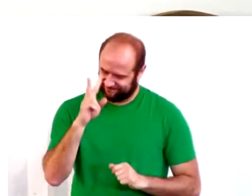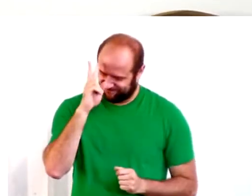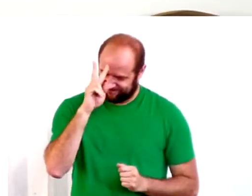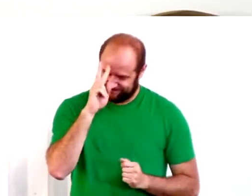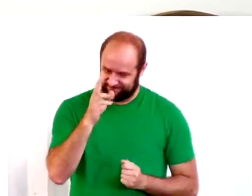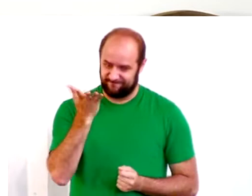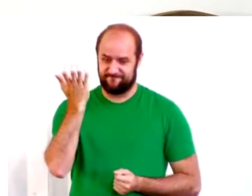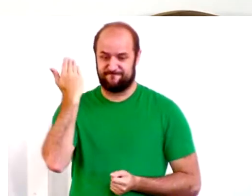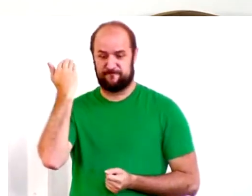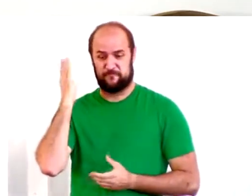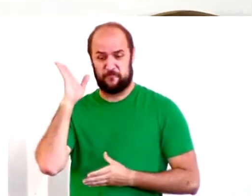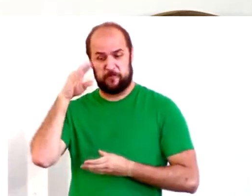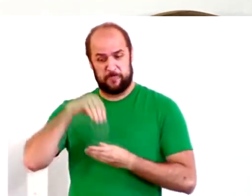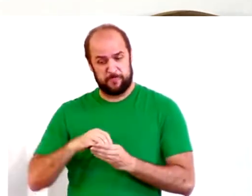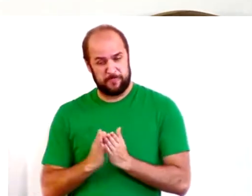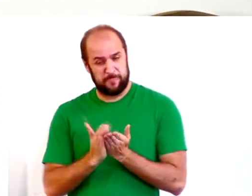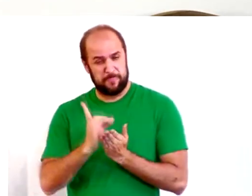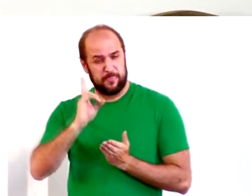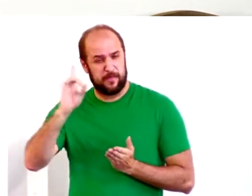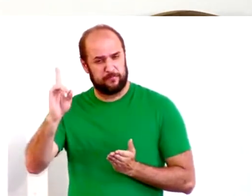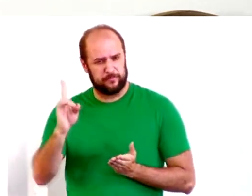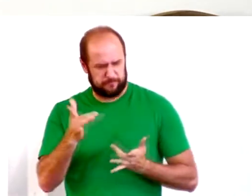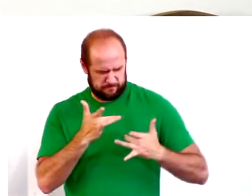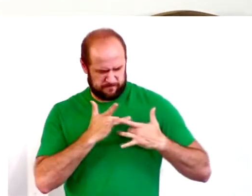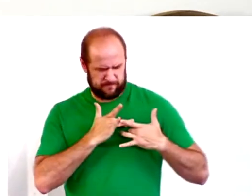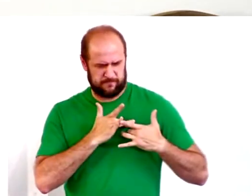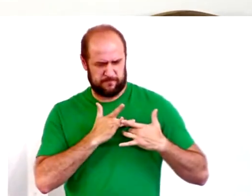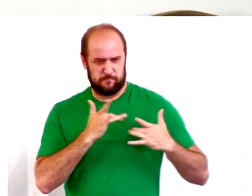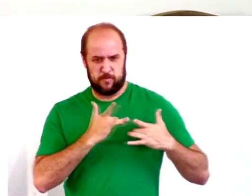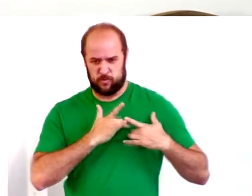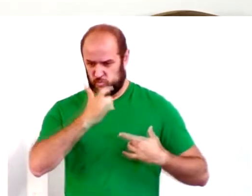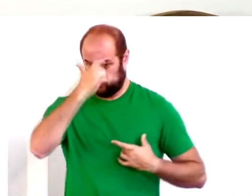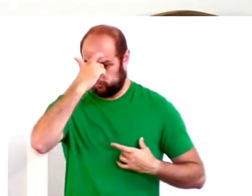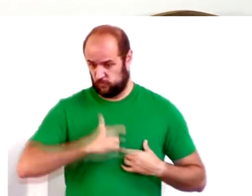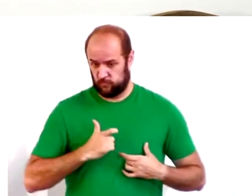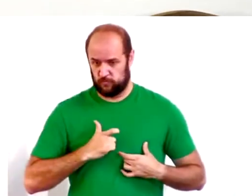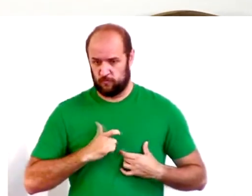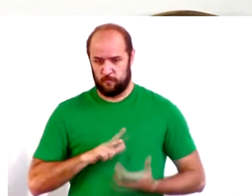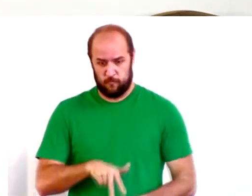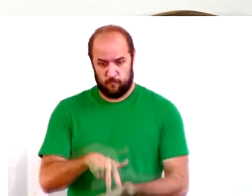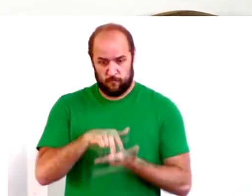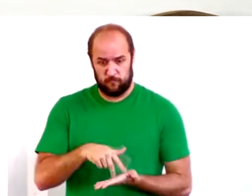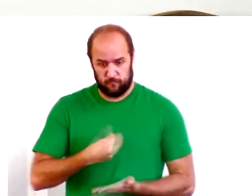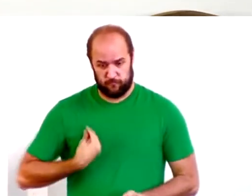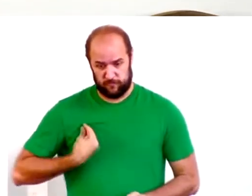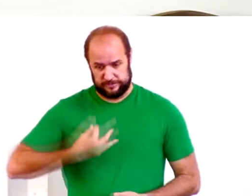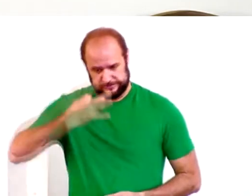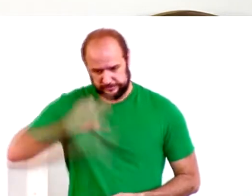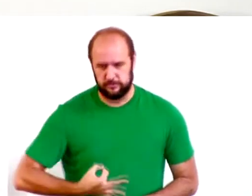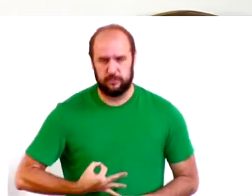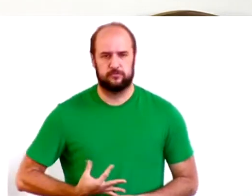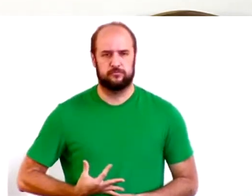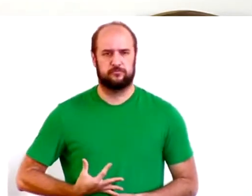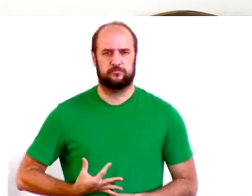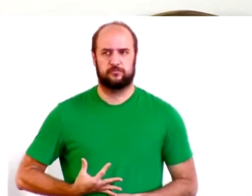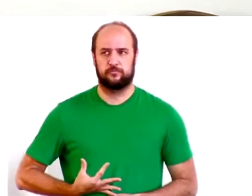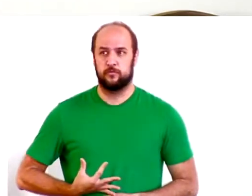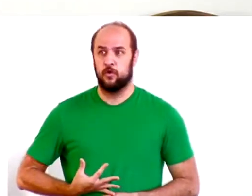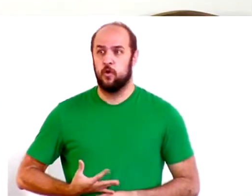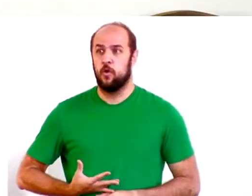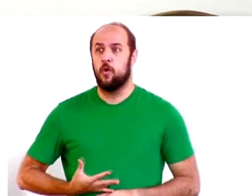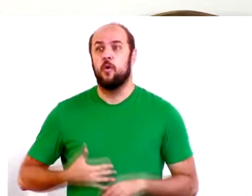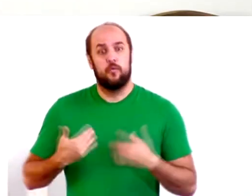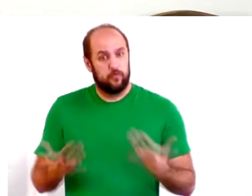princípio bíblico. Piedade é fazer o que é certo. Por isso, a prioridade urgente